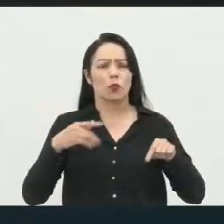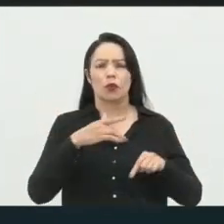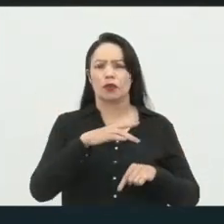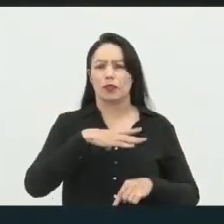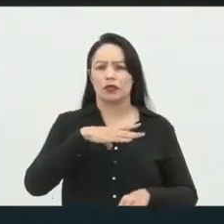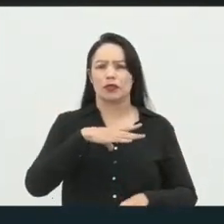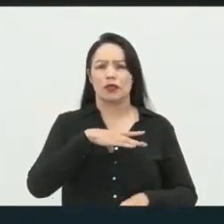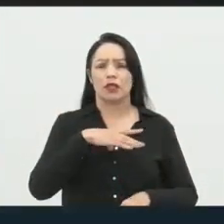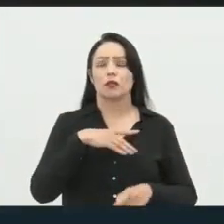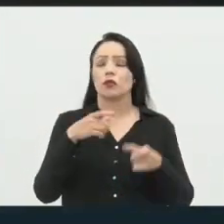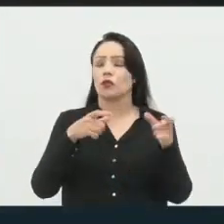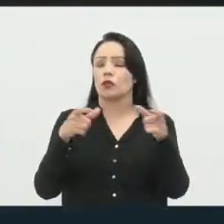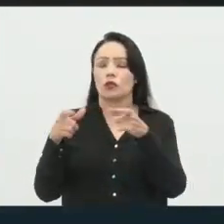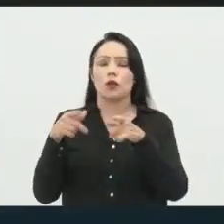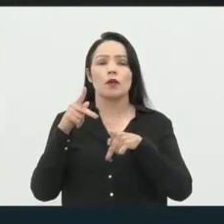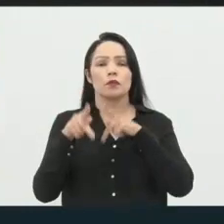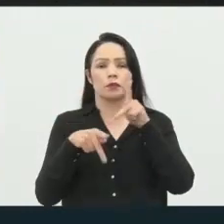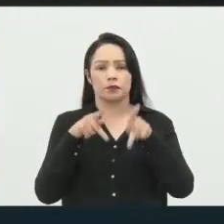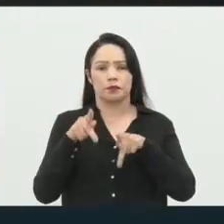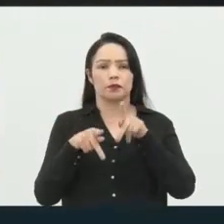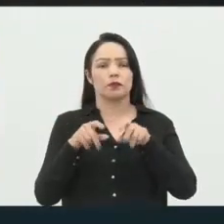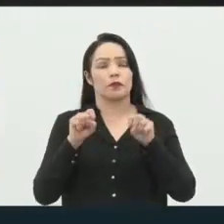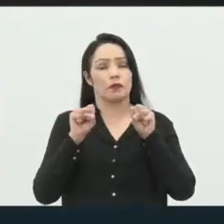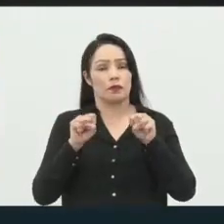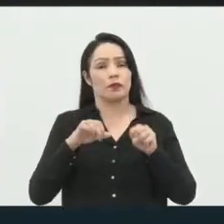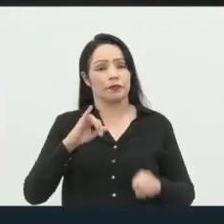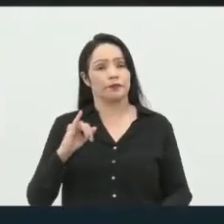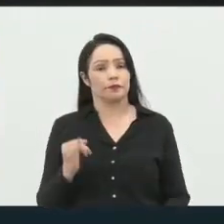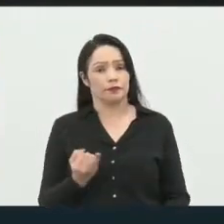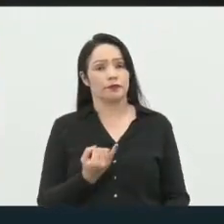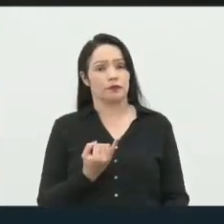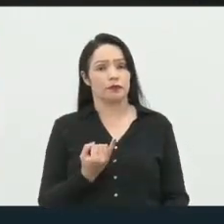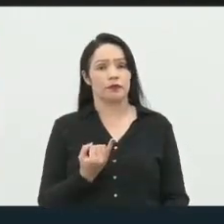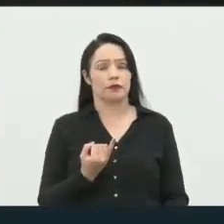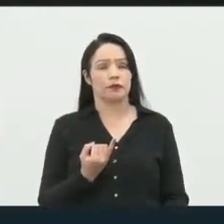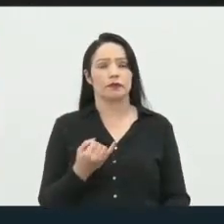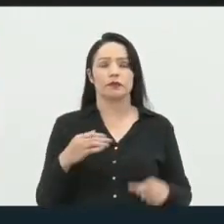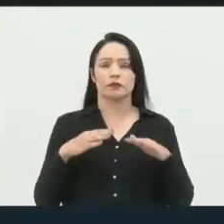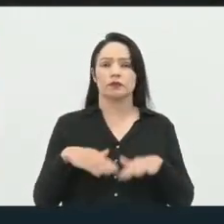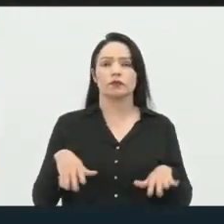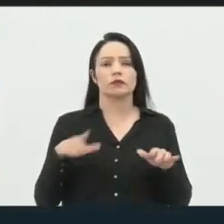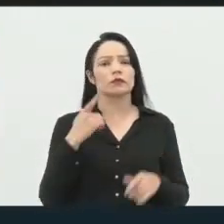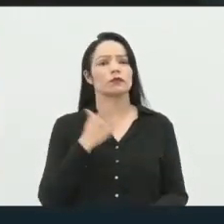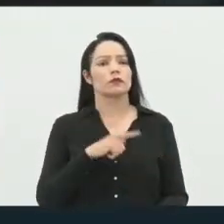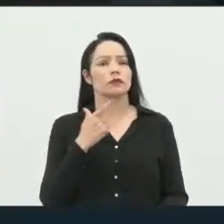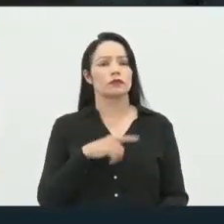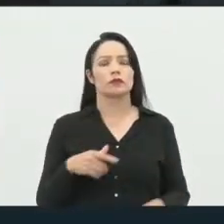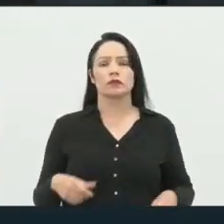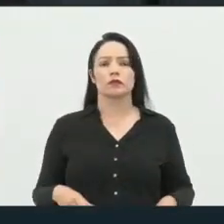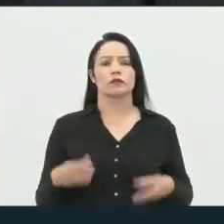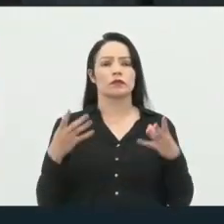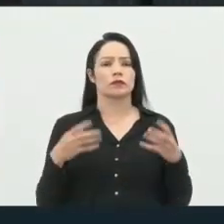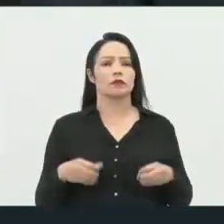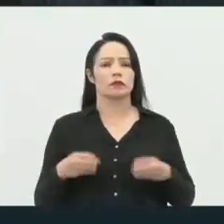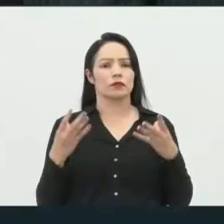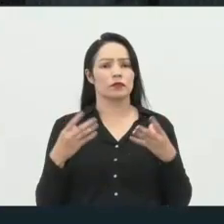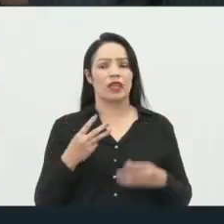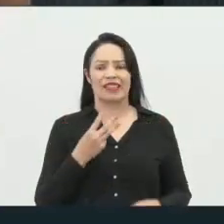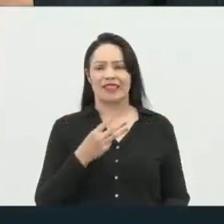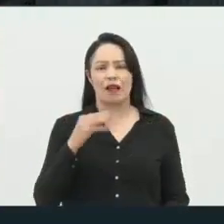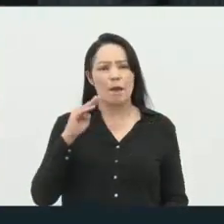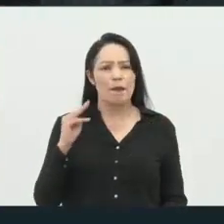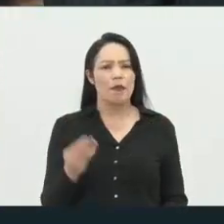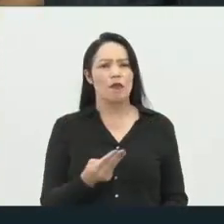que podem e devem ser aproveitadas para que nós não tenhamos o gasto aí em 3 milhões